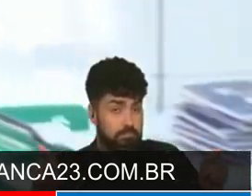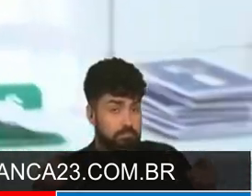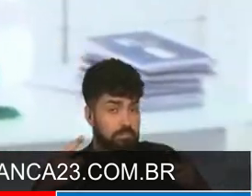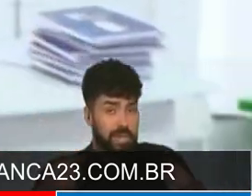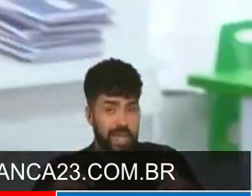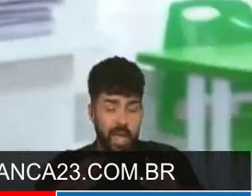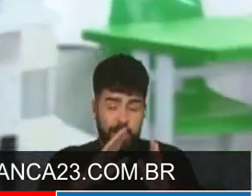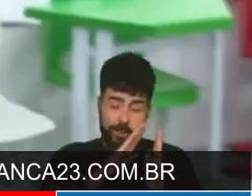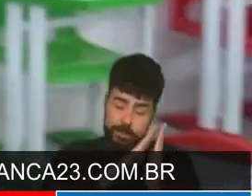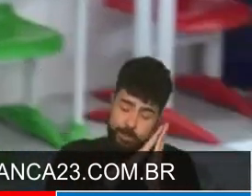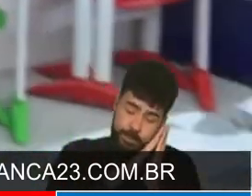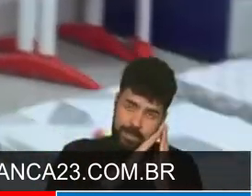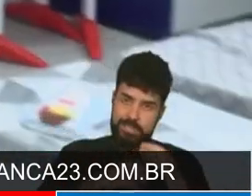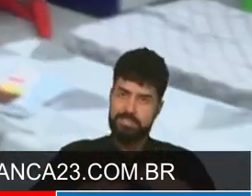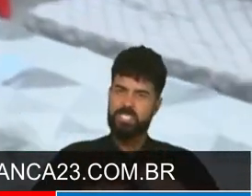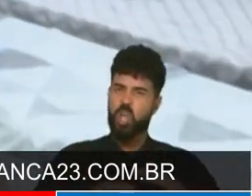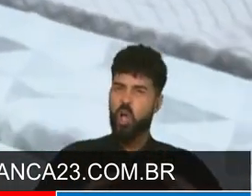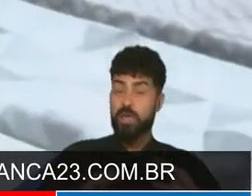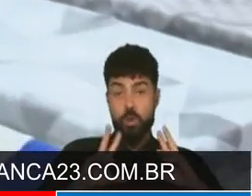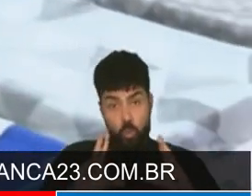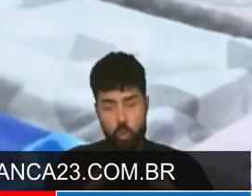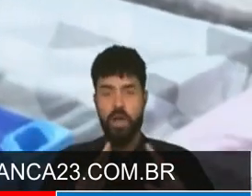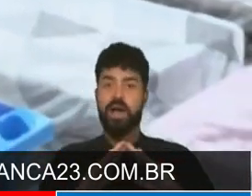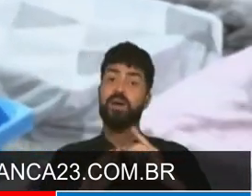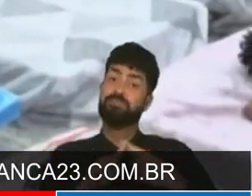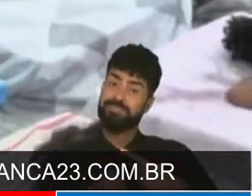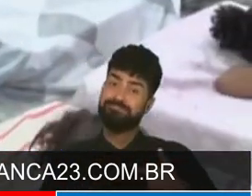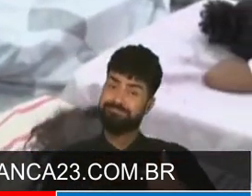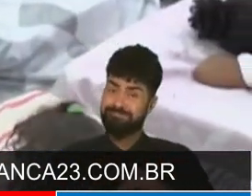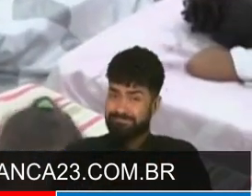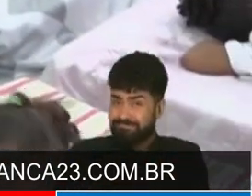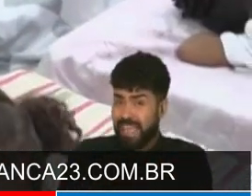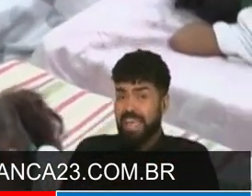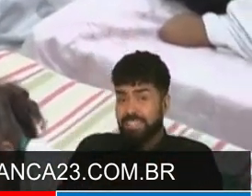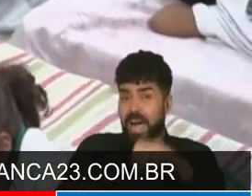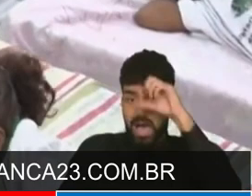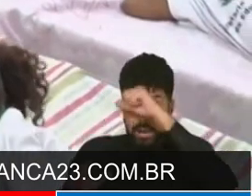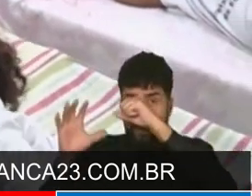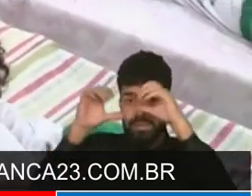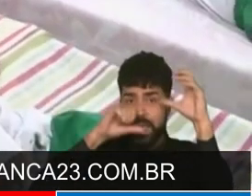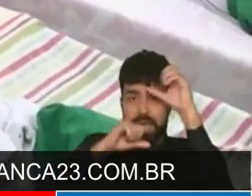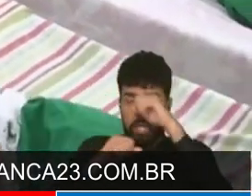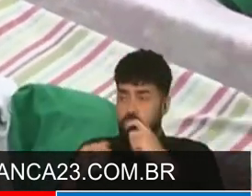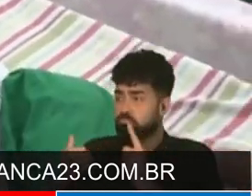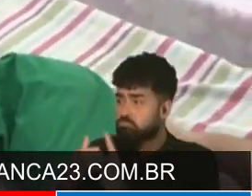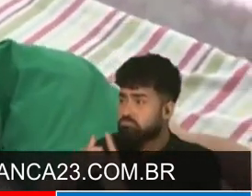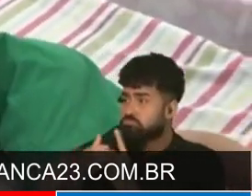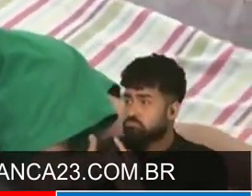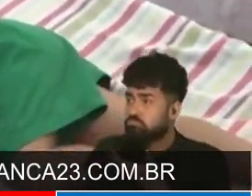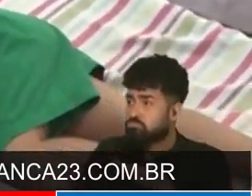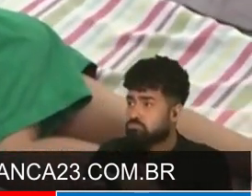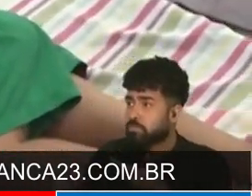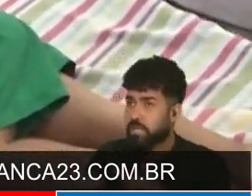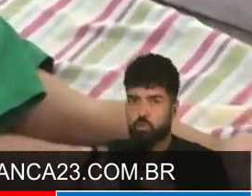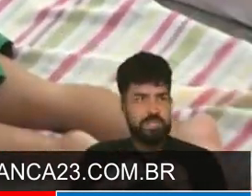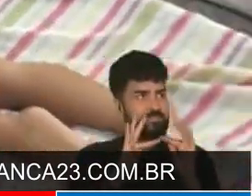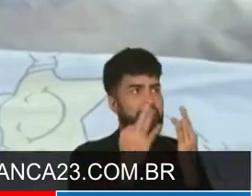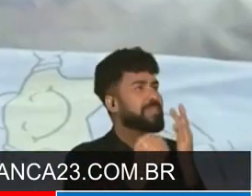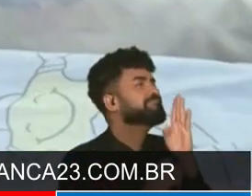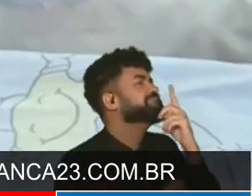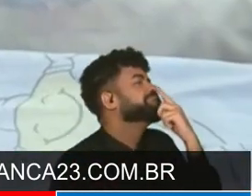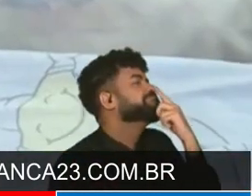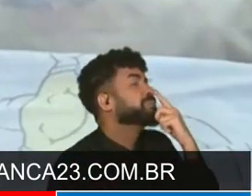na própria casa. Porque nessa faixa etária elas ainda estão aprendendo, né, a se socializar fora do ambiente